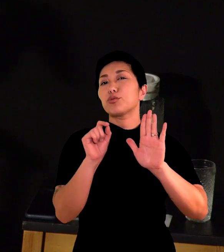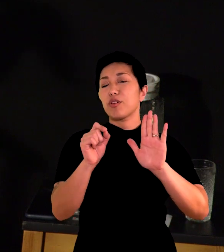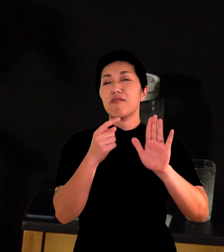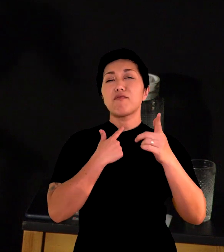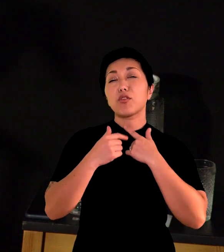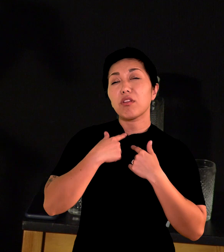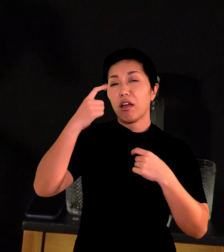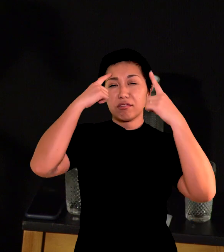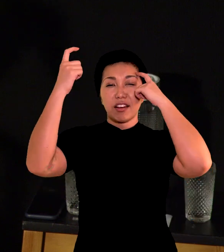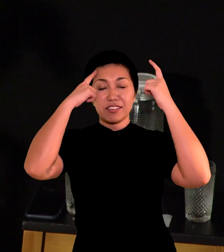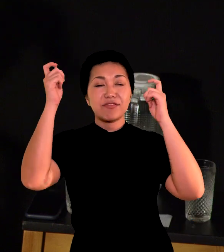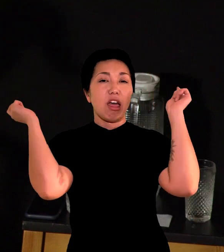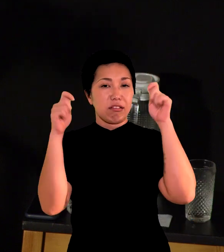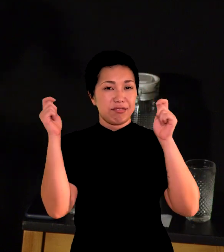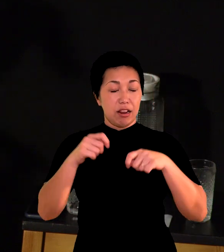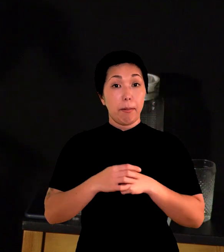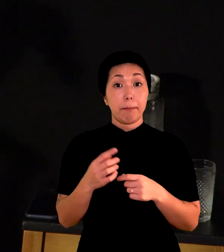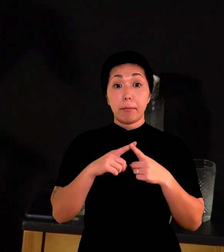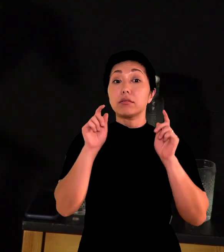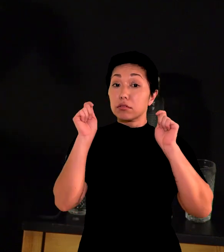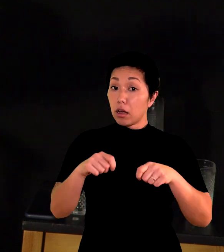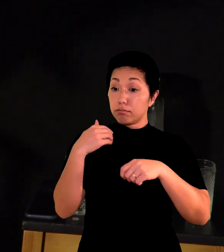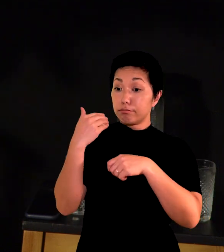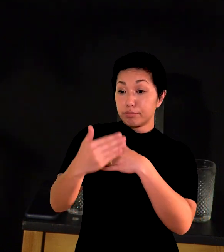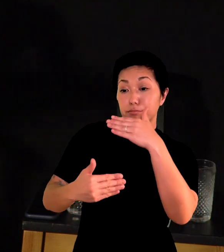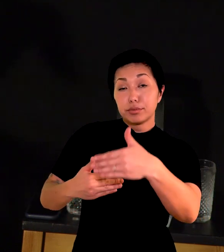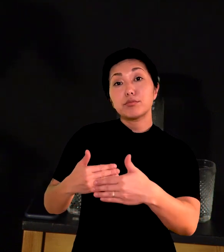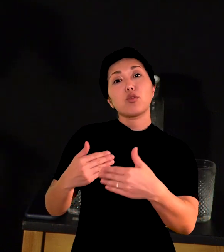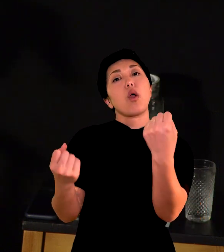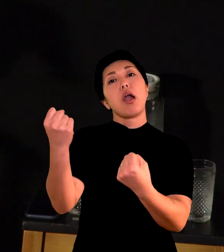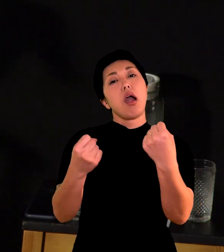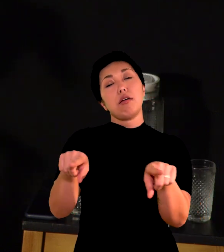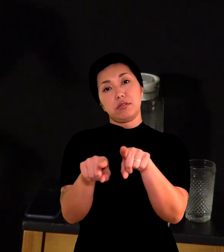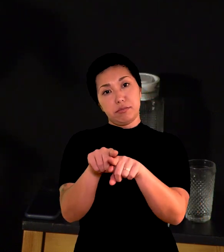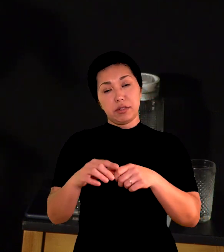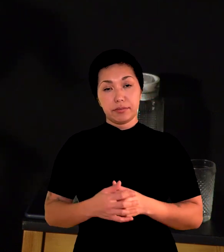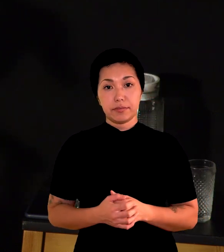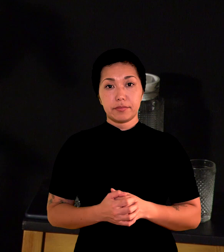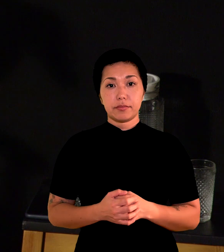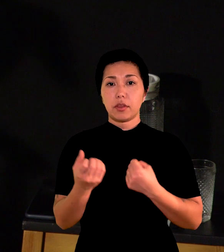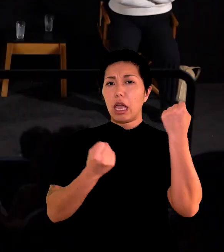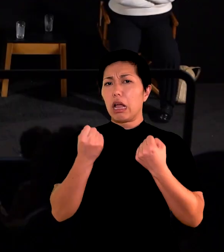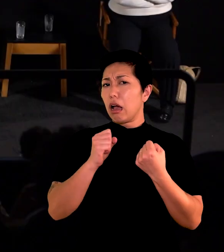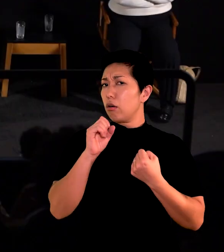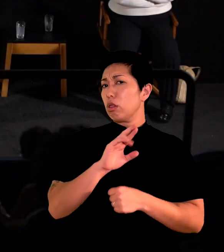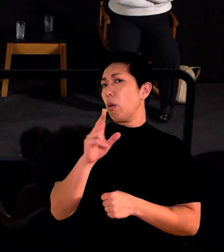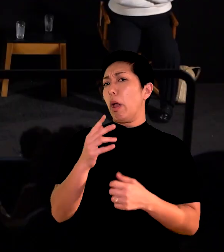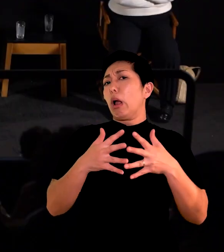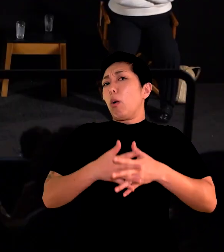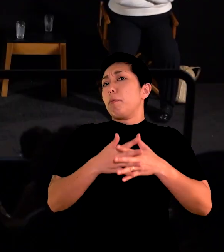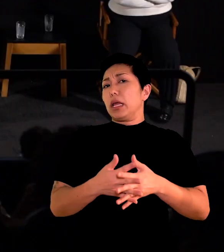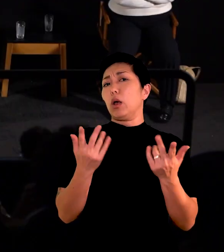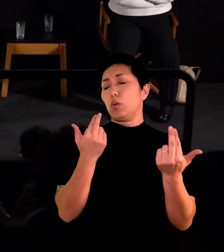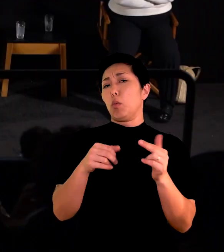de vontade, criatividade, etc. Mas a gente poderia avançar para o carro também. O carro deixou de